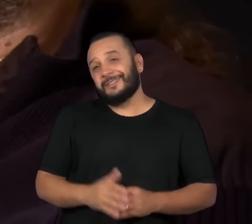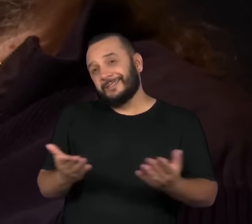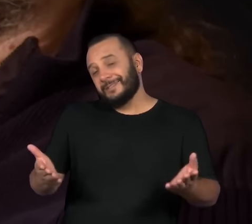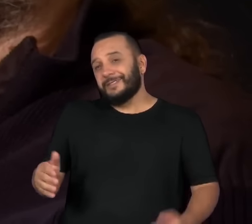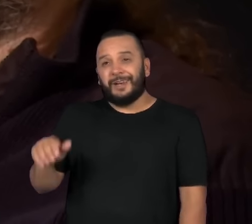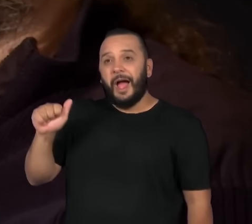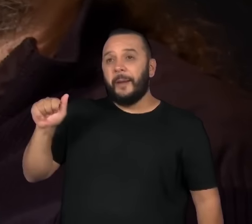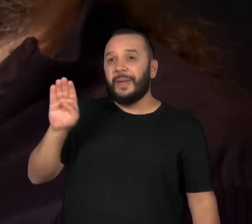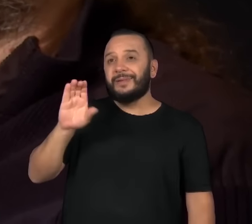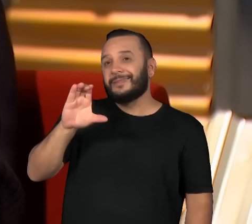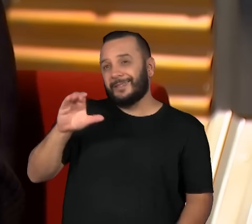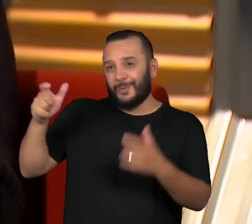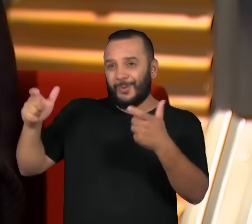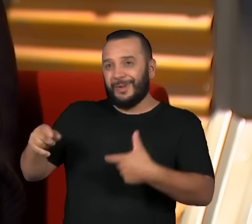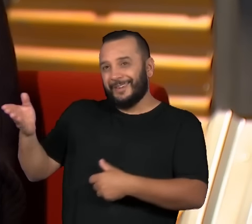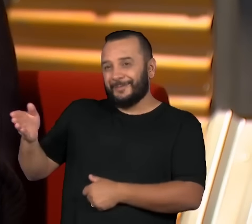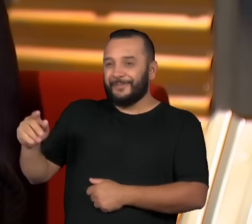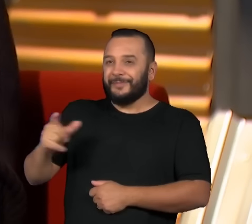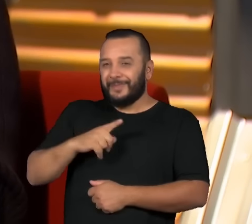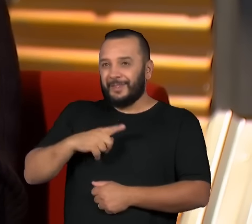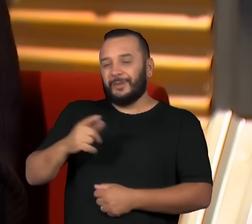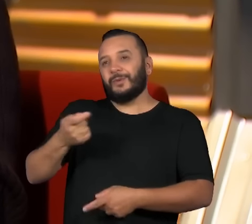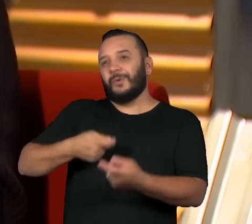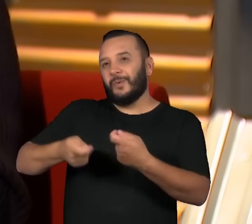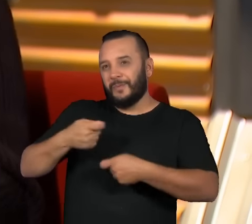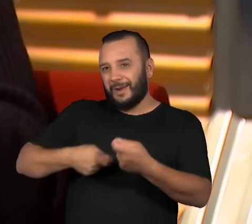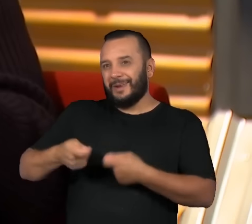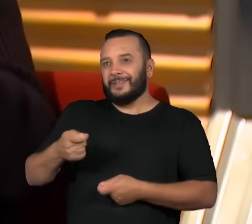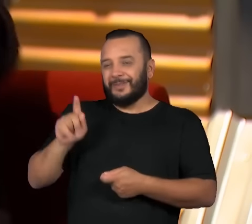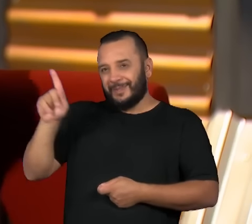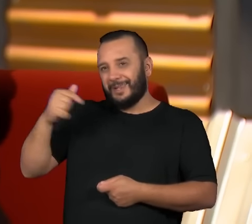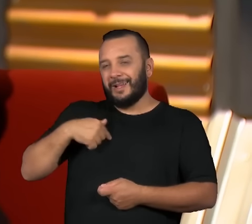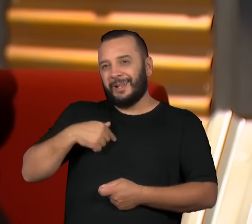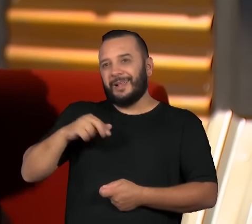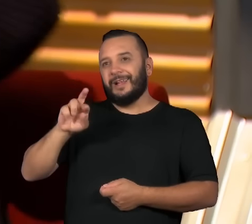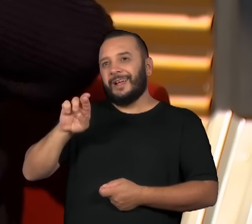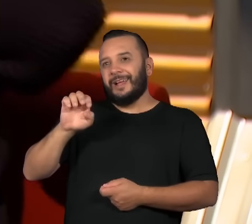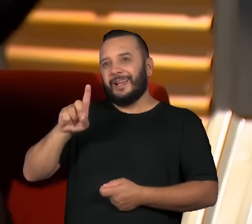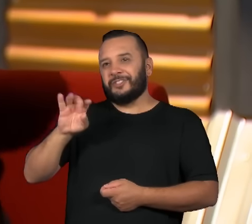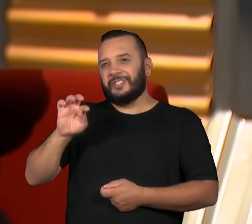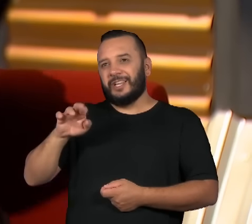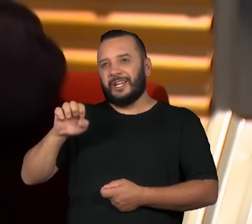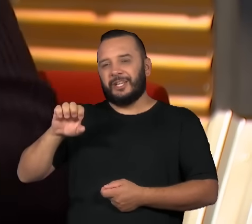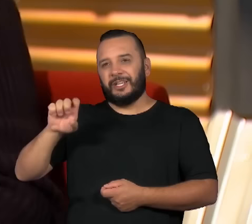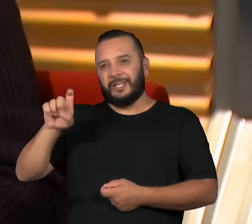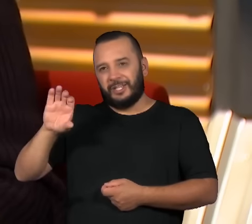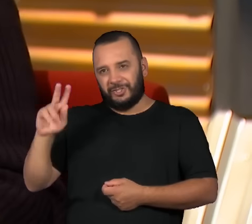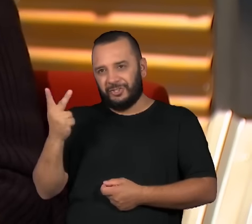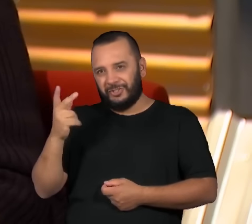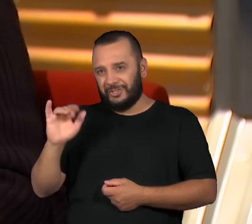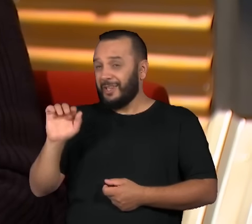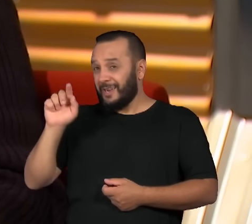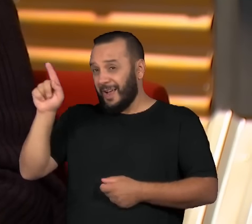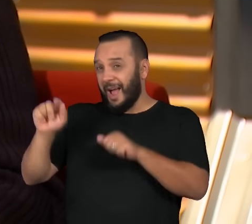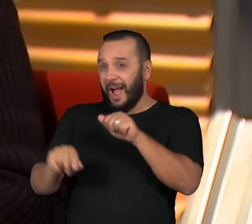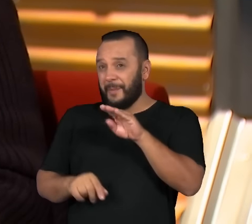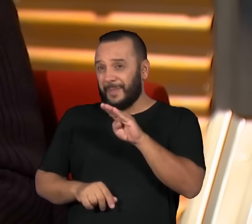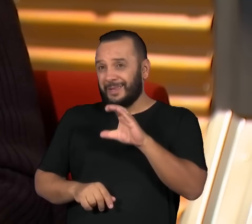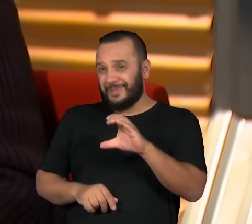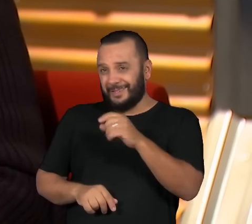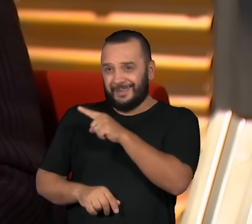lá, né? Tinha uma loja chamada Red Thrashers ABC, na frente do Colégio Singular, onde eu estudava. Tá. Né?